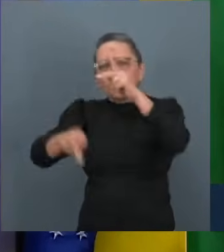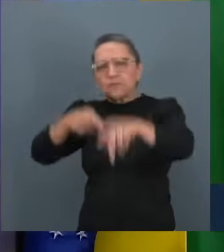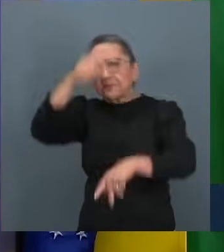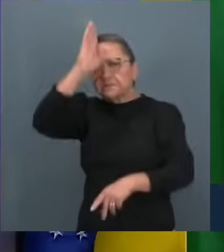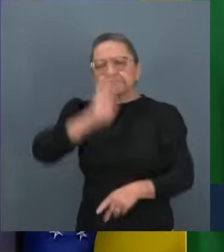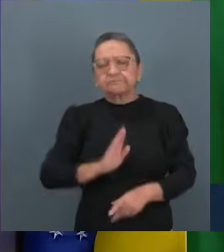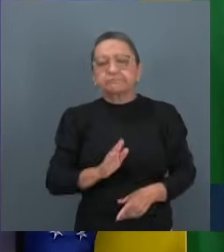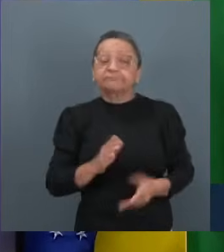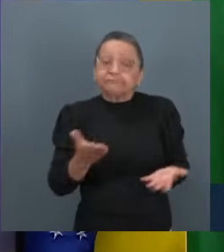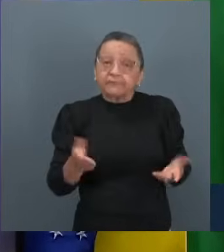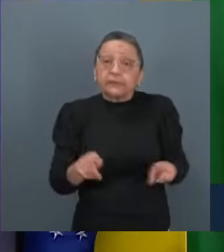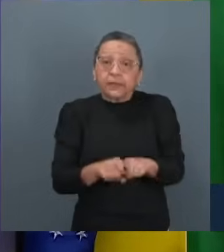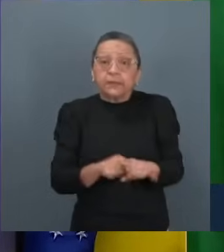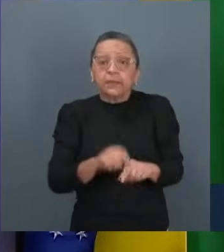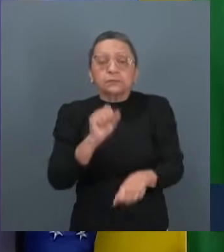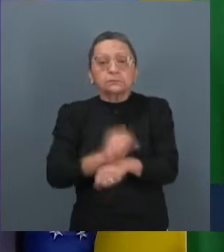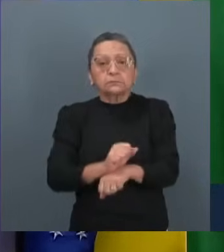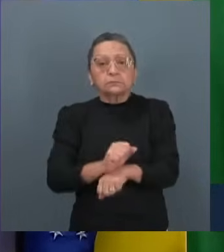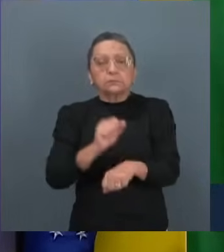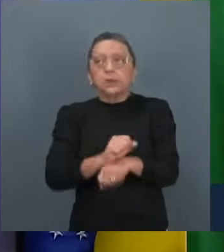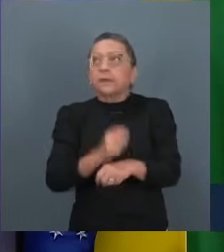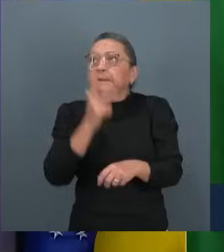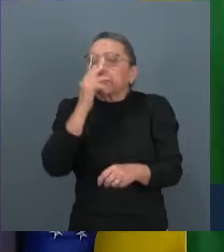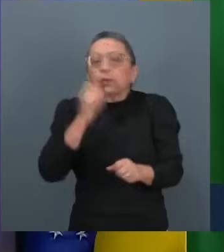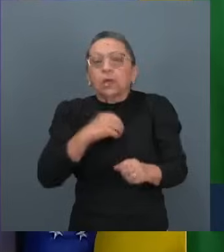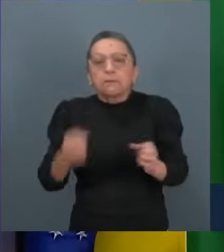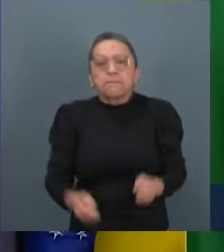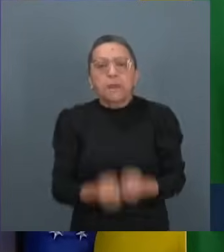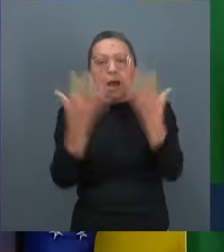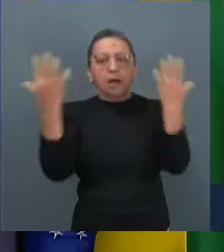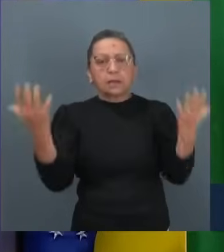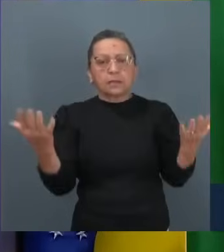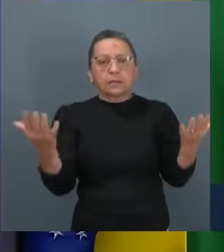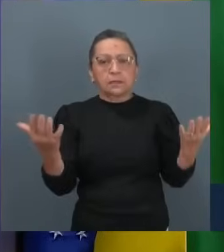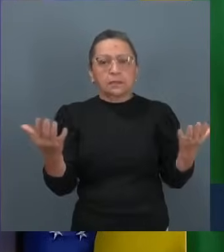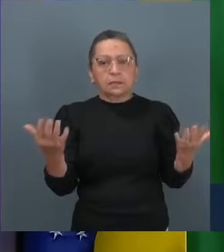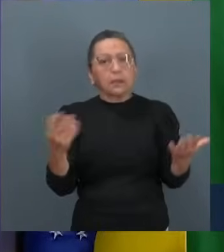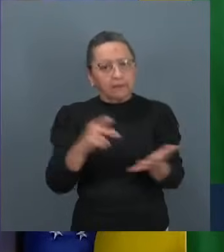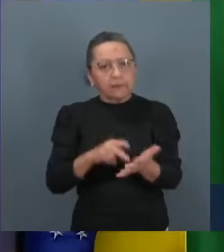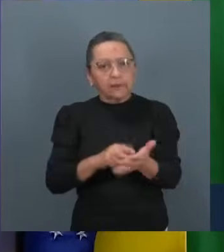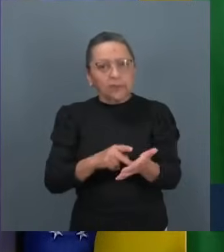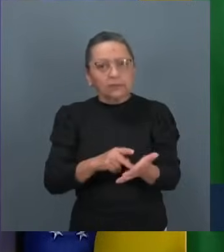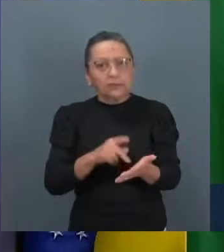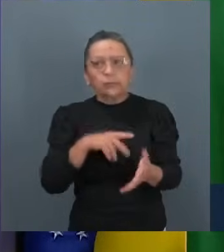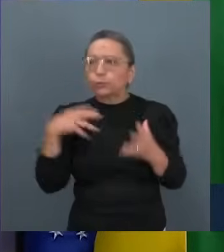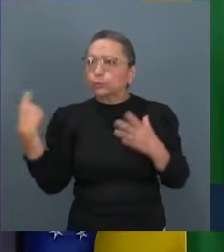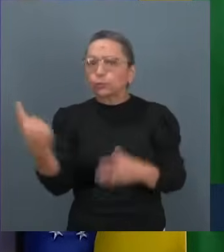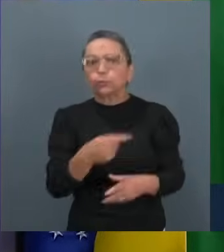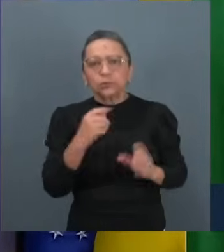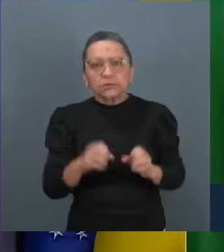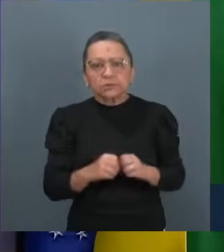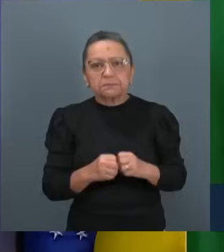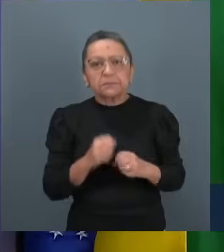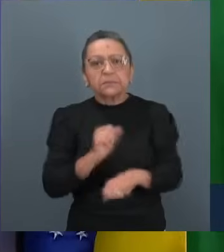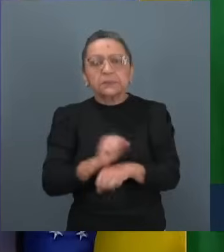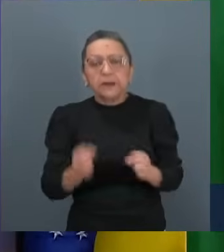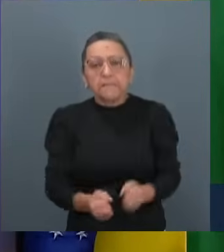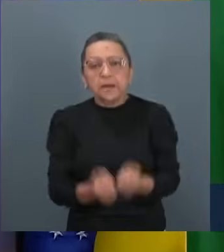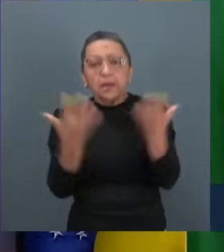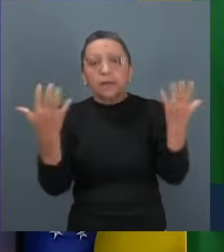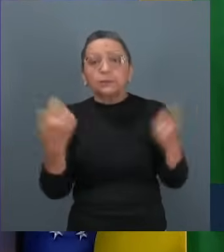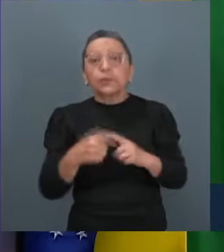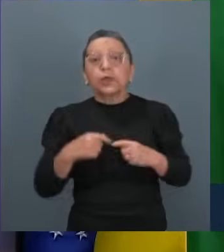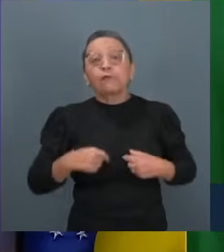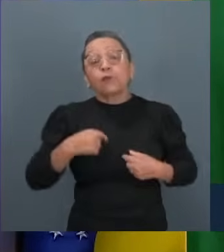que estão à espera de um milagre. Essa é a grande realidade. Porque o que eu vou